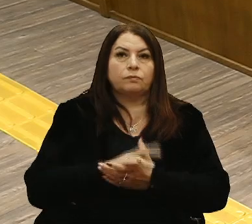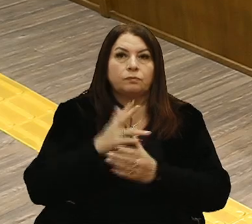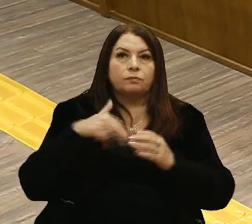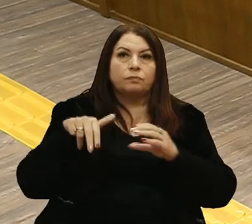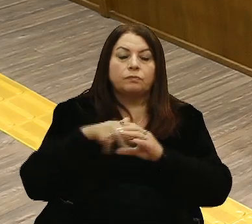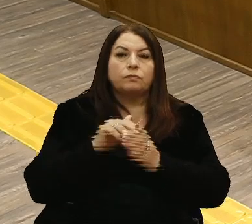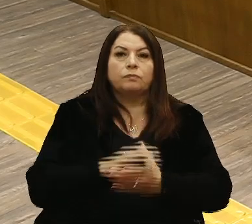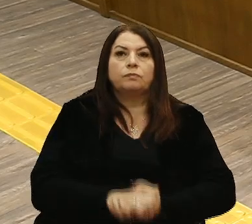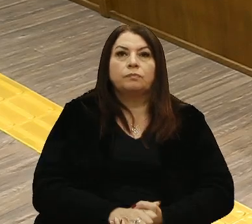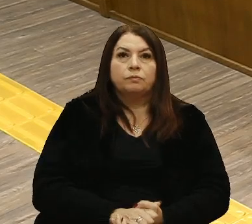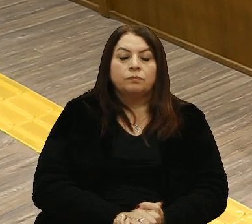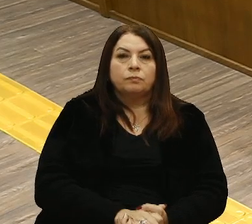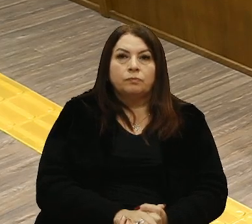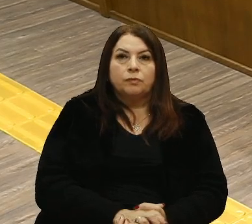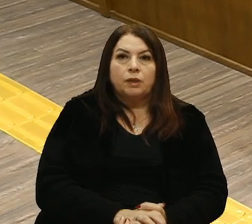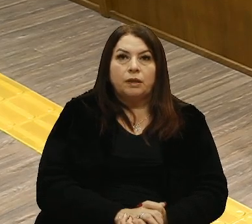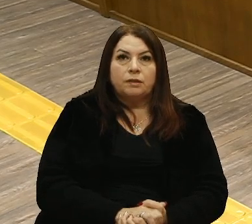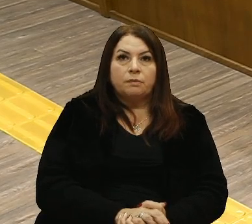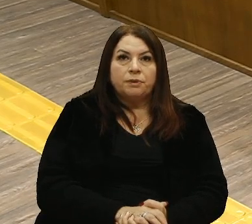à tribuna.